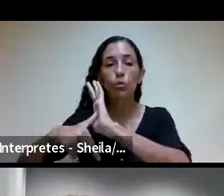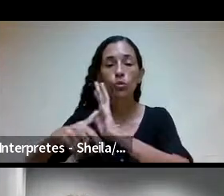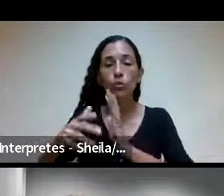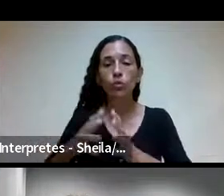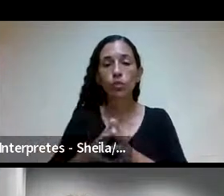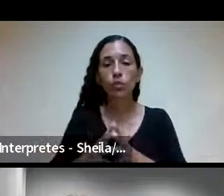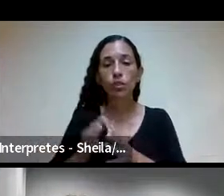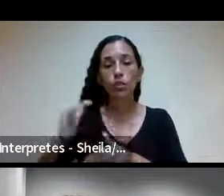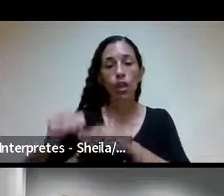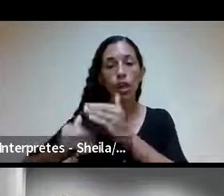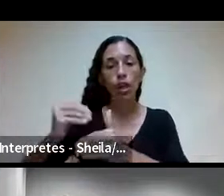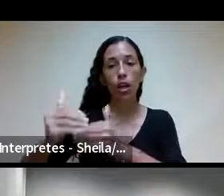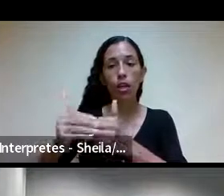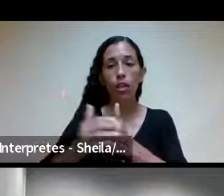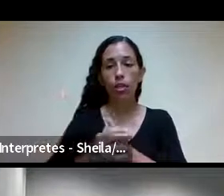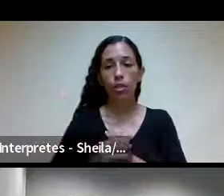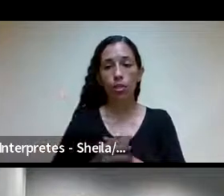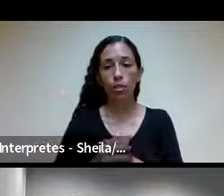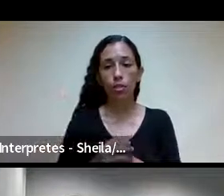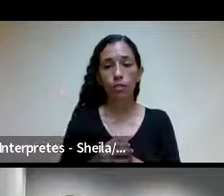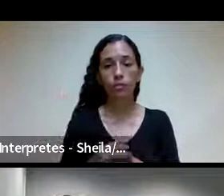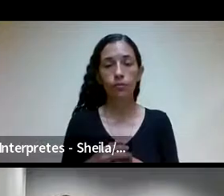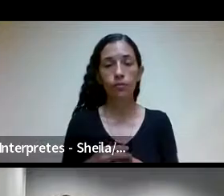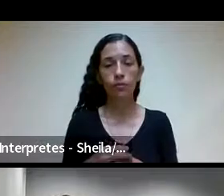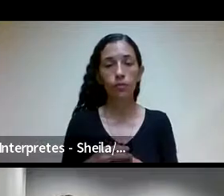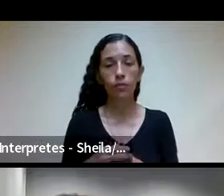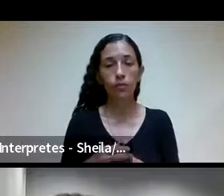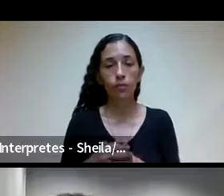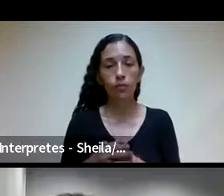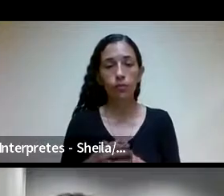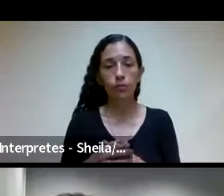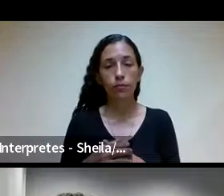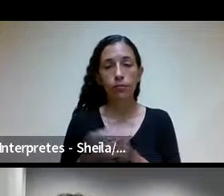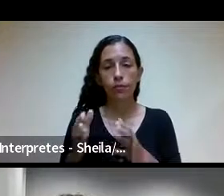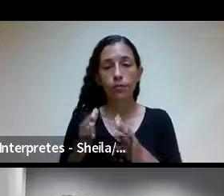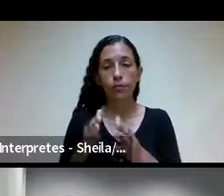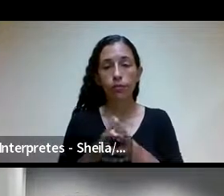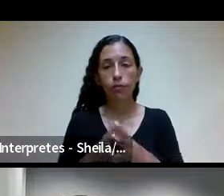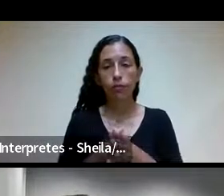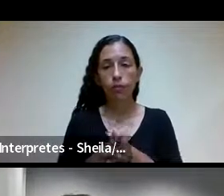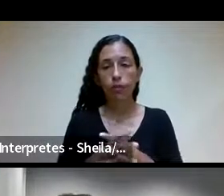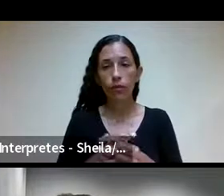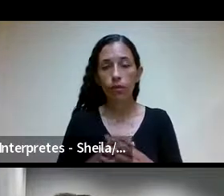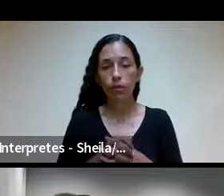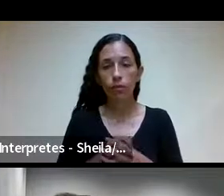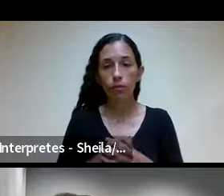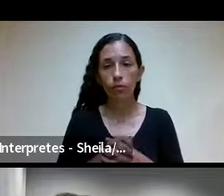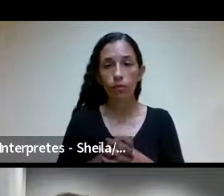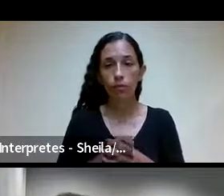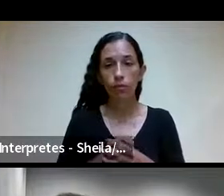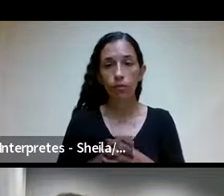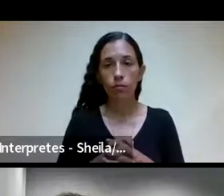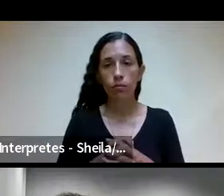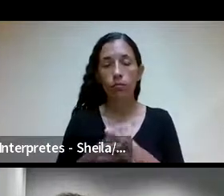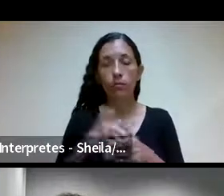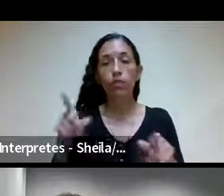requisições remetidos pelos juízes eleitorais com fundamento nas disposições contidas na portaria